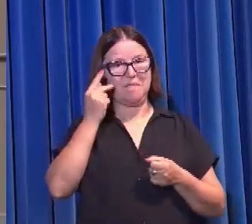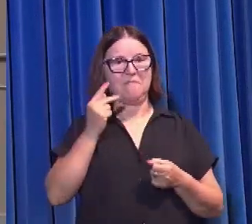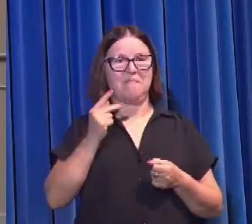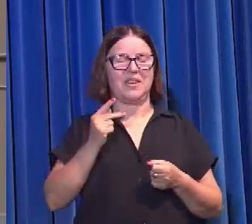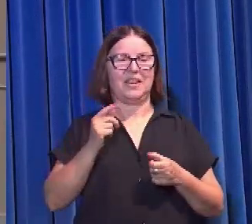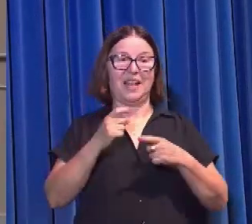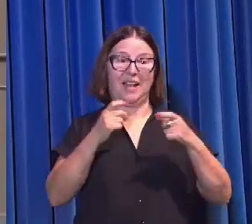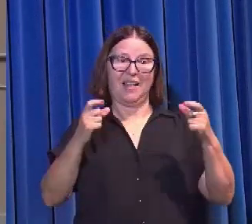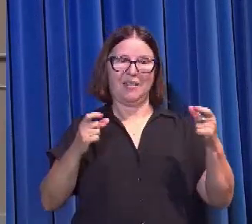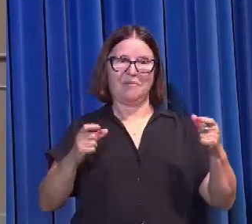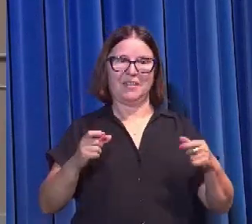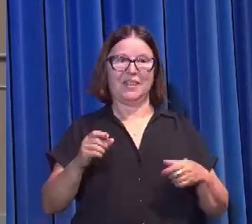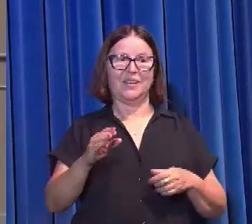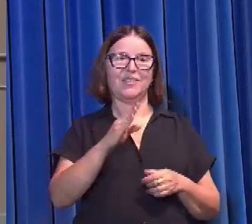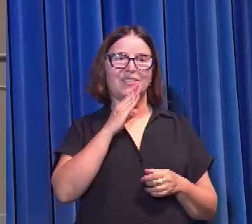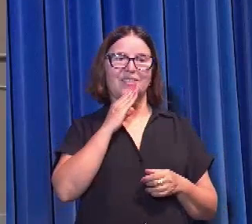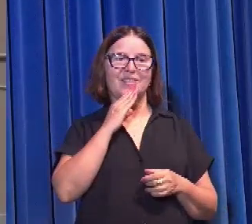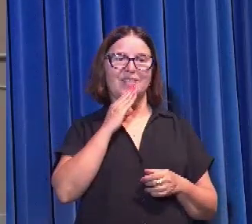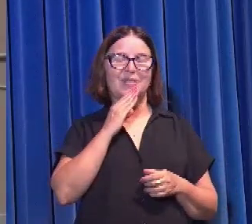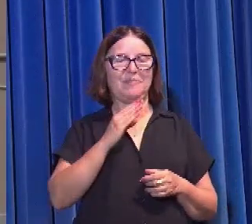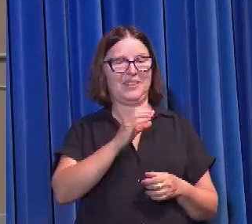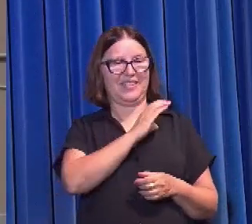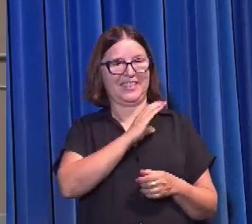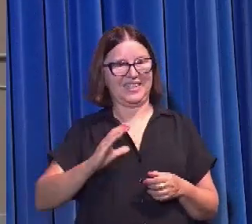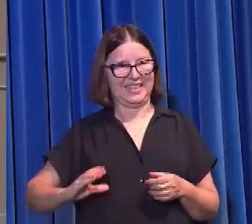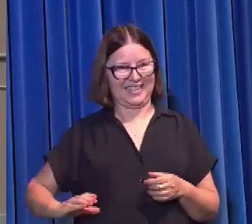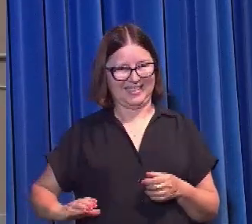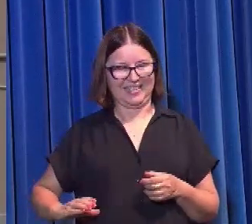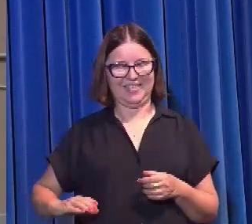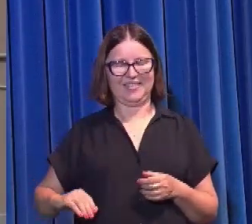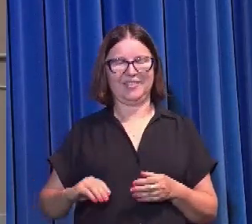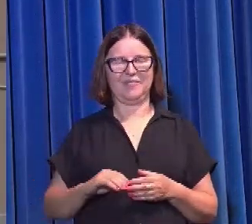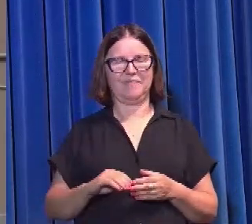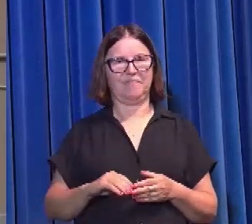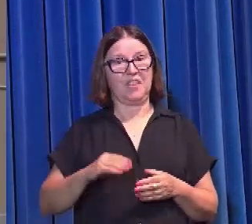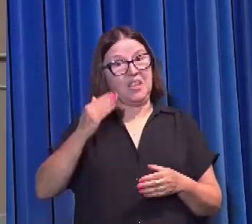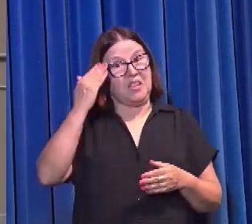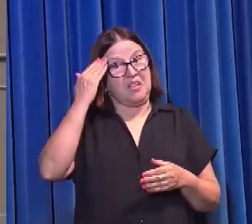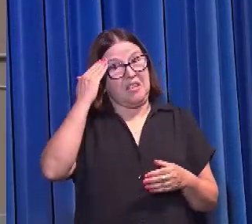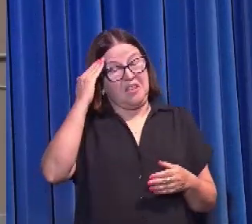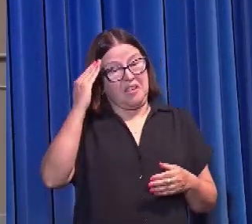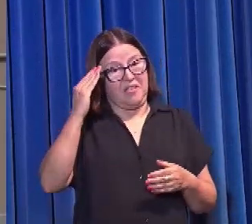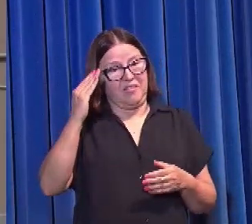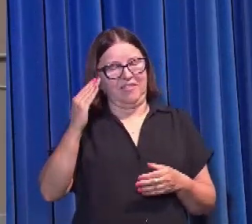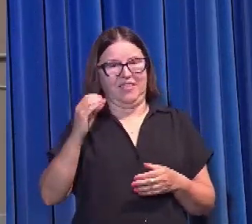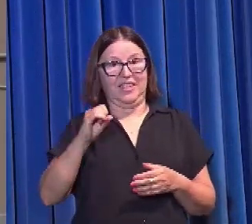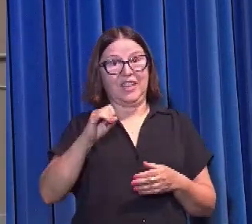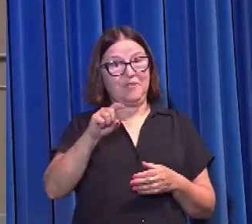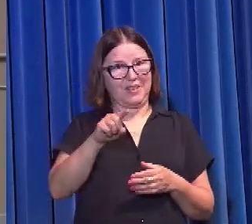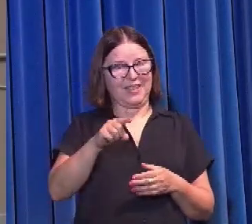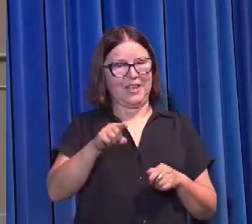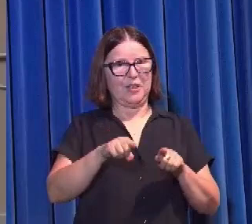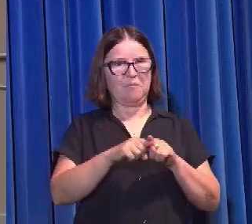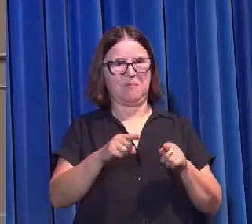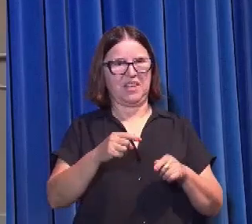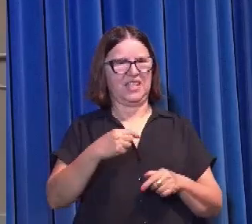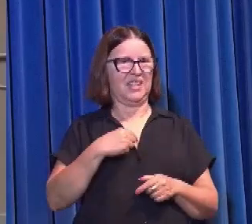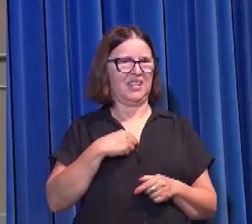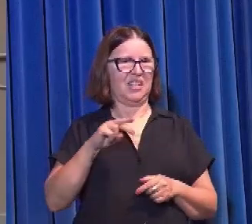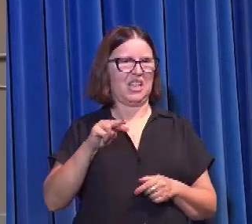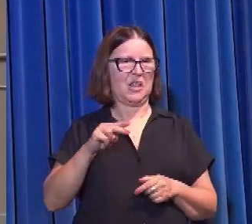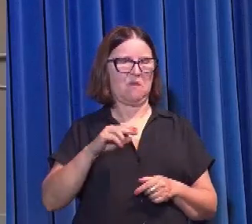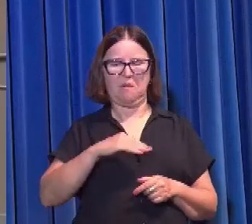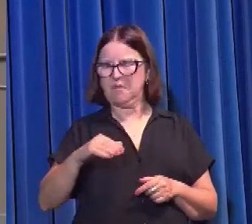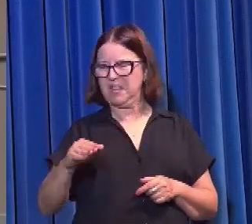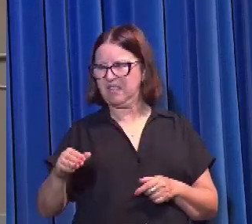conhecimento de Cristo e não sejamos mais como meninos. Não sei você, irmãos, mas eu sou um menino. Vivo oscilando para cima e para